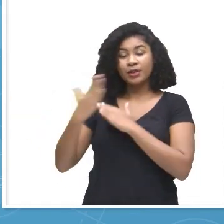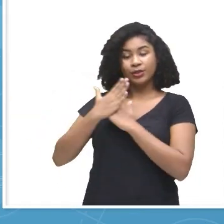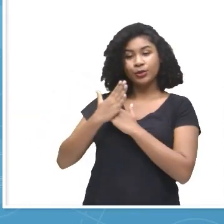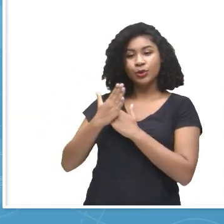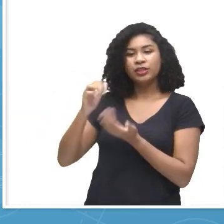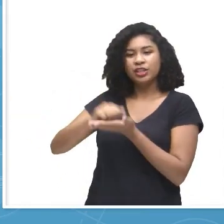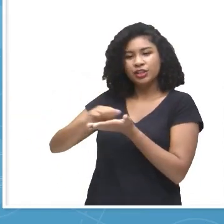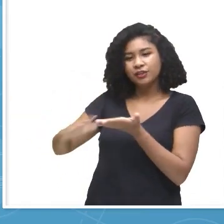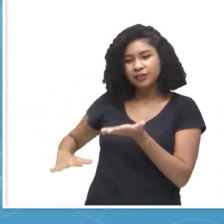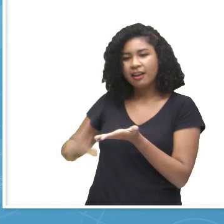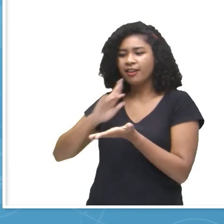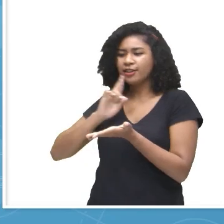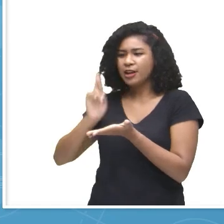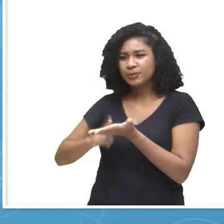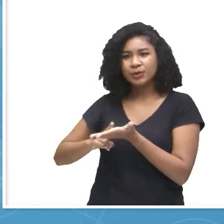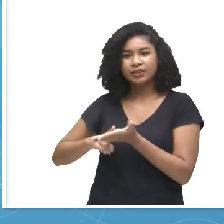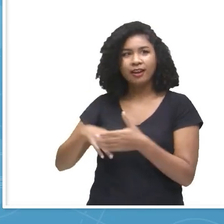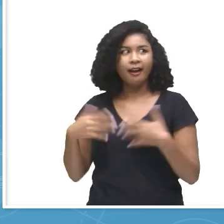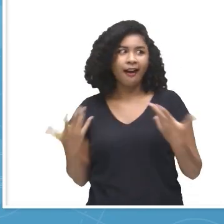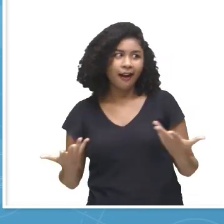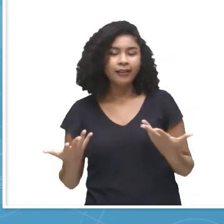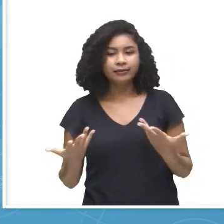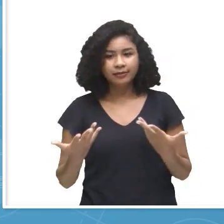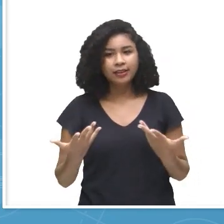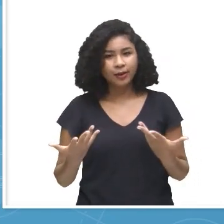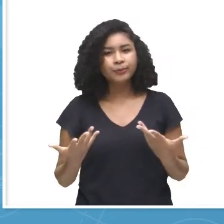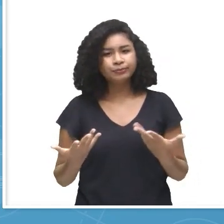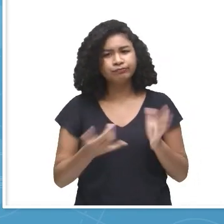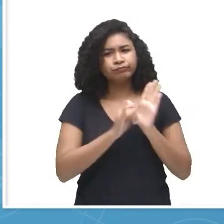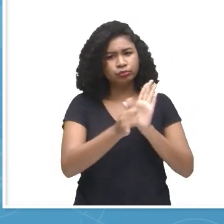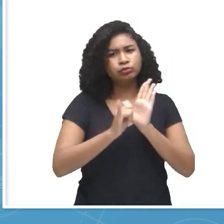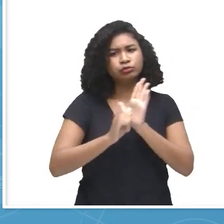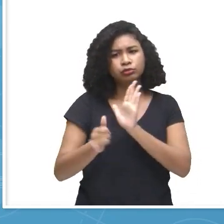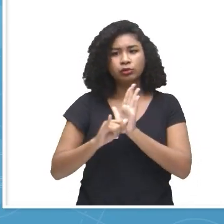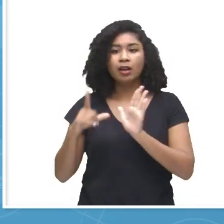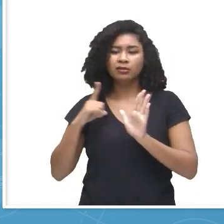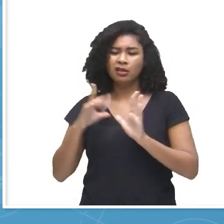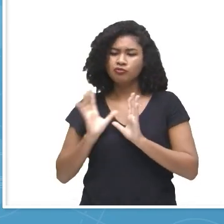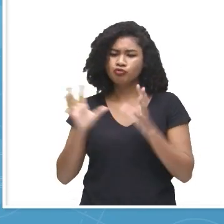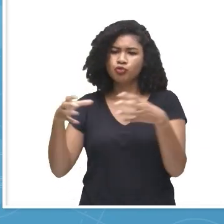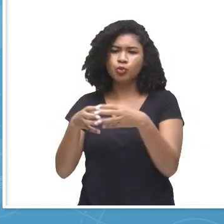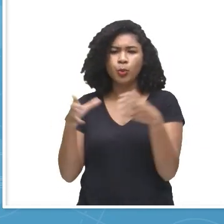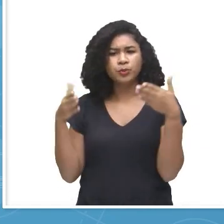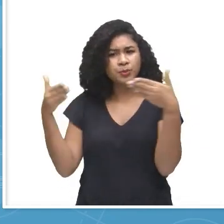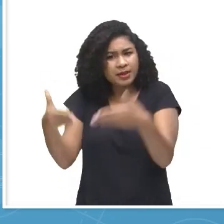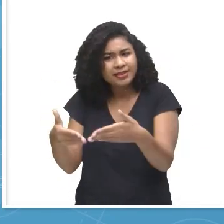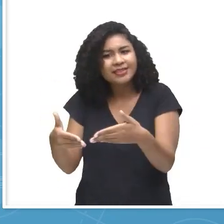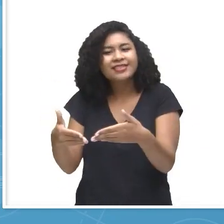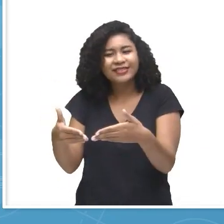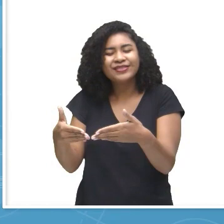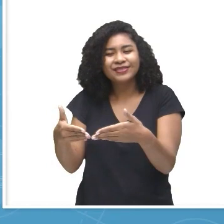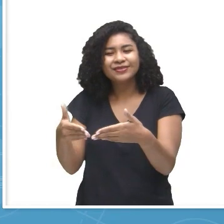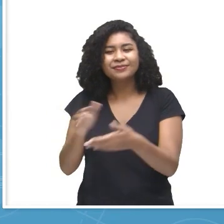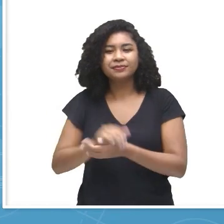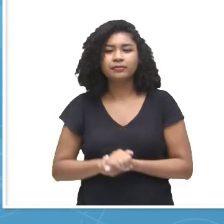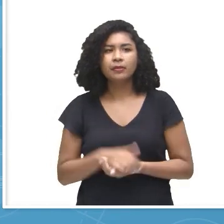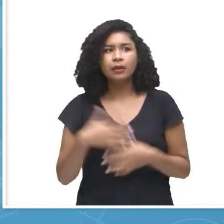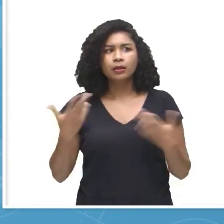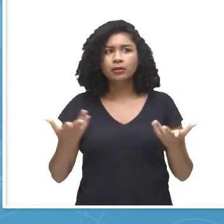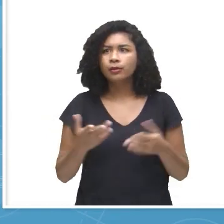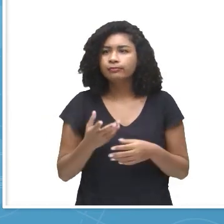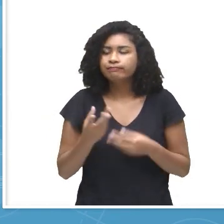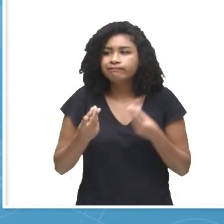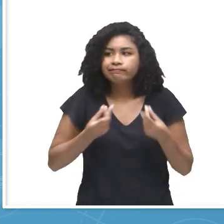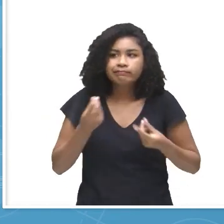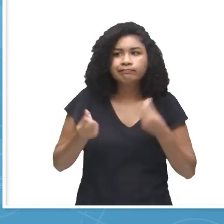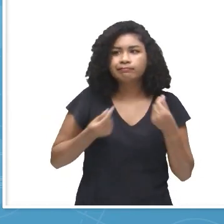atividades, né? Então, todo tipo de propaganda, ela tem um público-alvo. Então, de repente, a gente se depara com uma